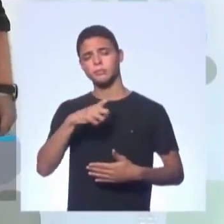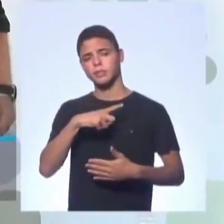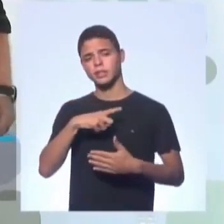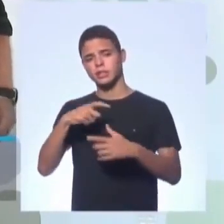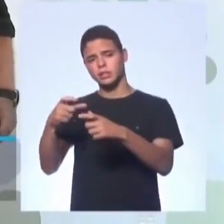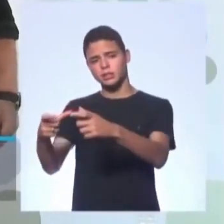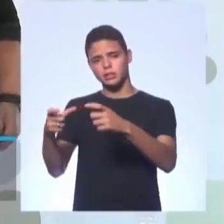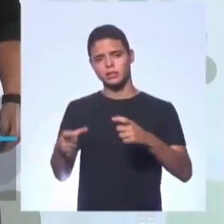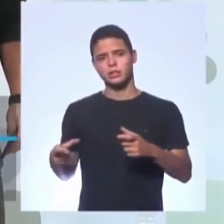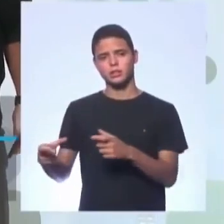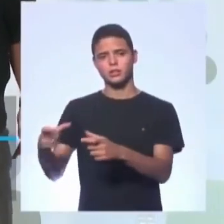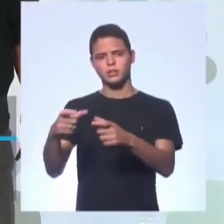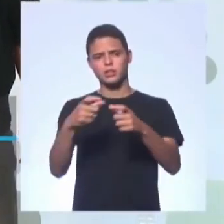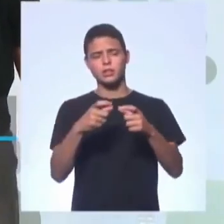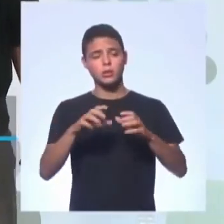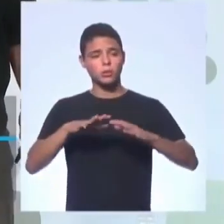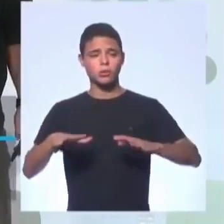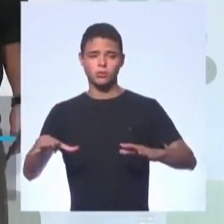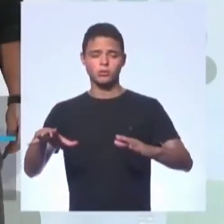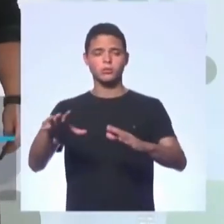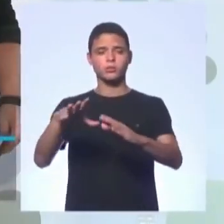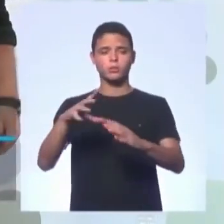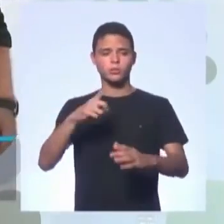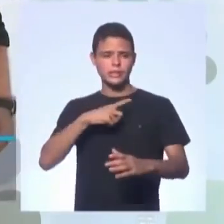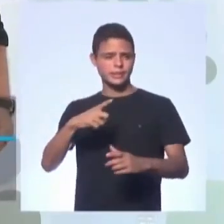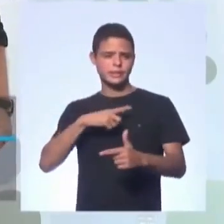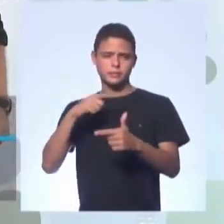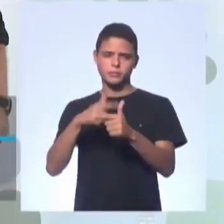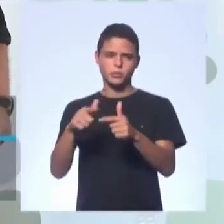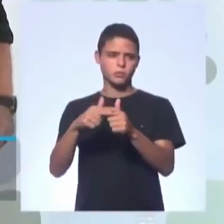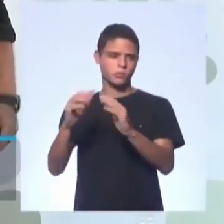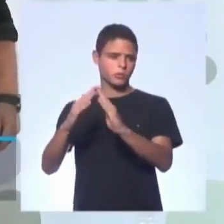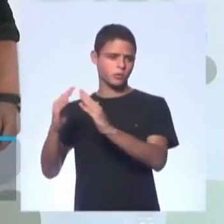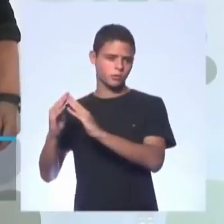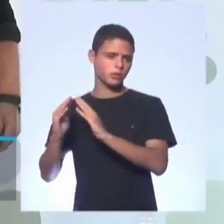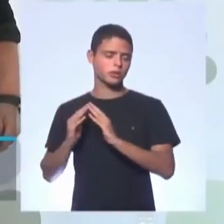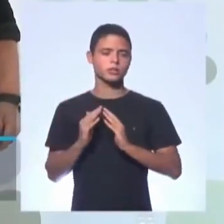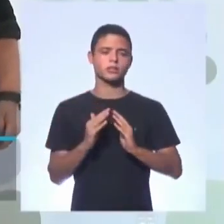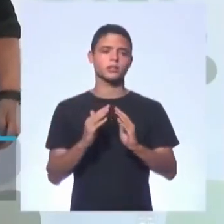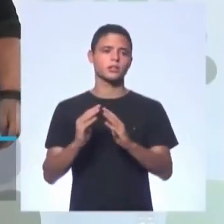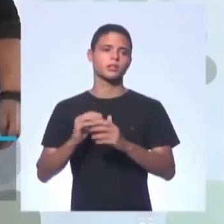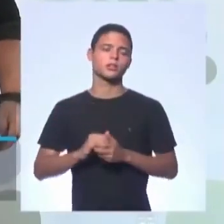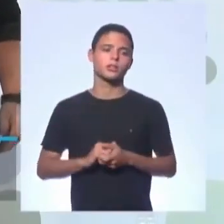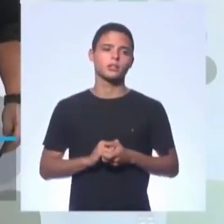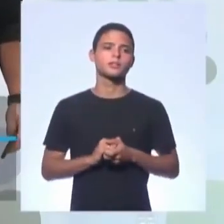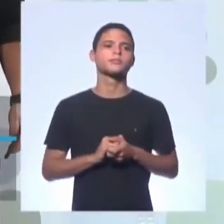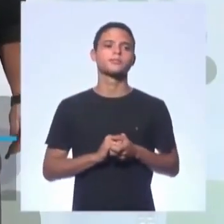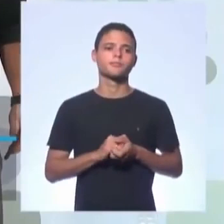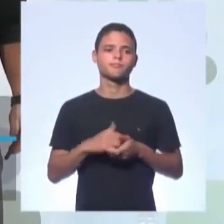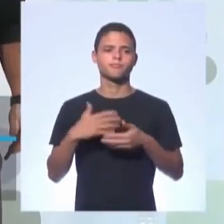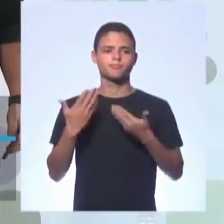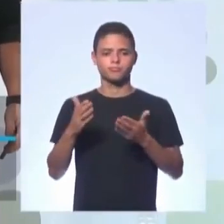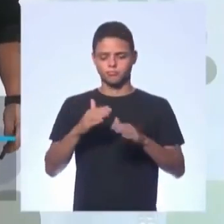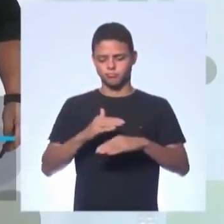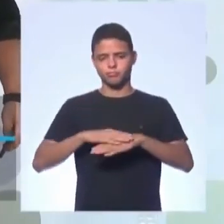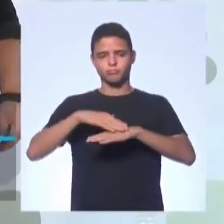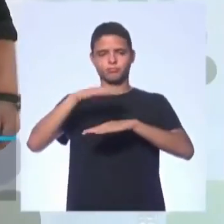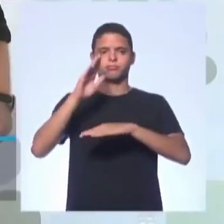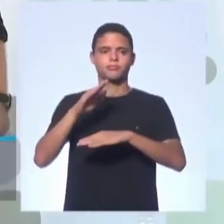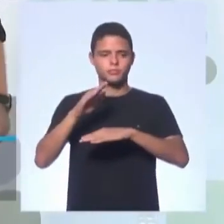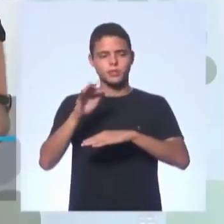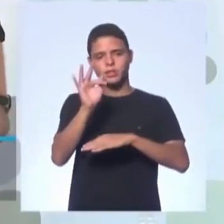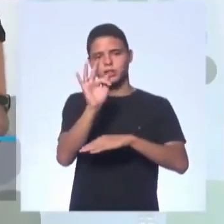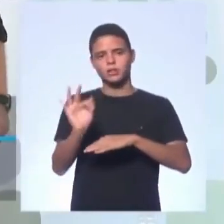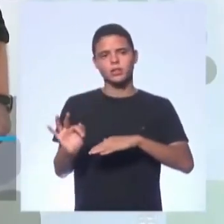aqui, provavelmente todos os municípios têm algum problema nessa questão aí de moradia, né? Numa maior porcentagem